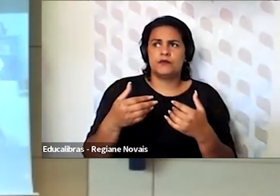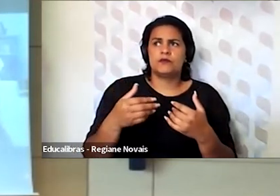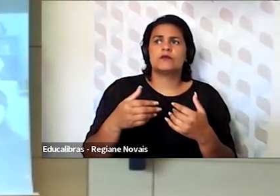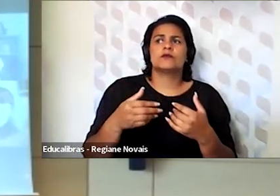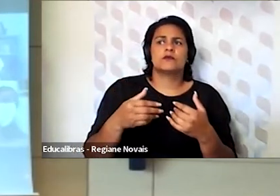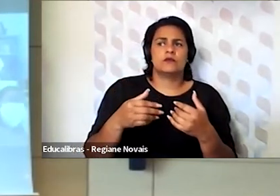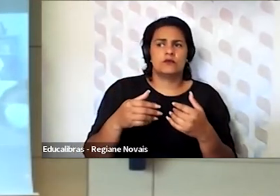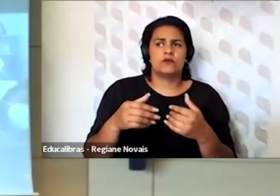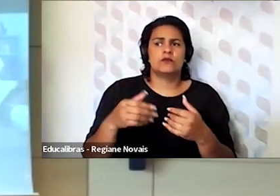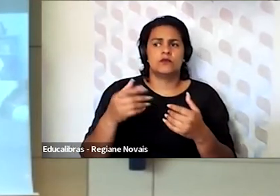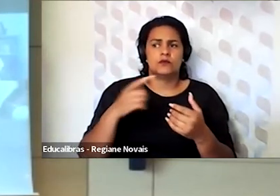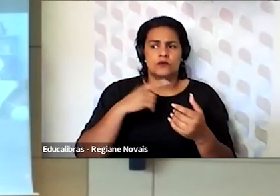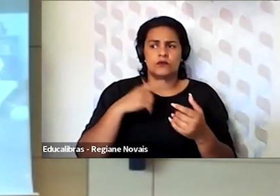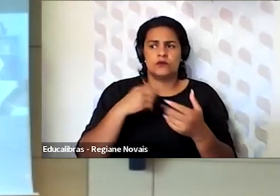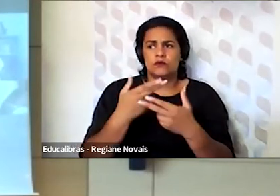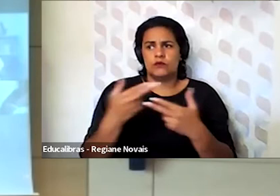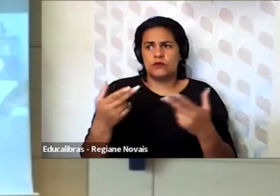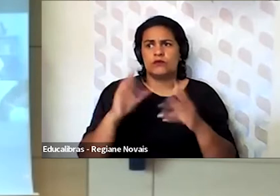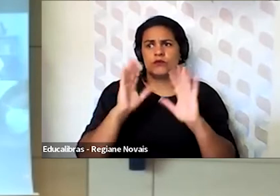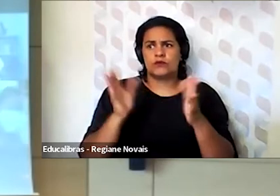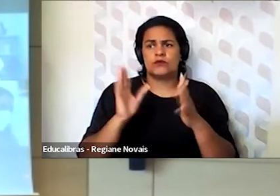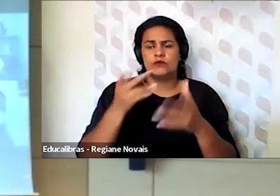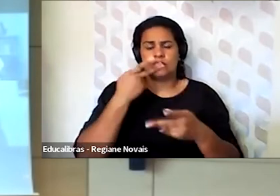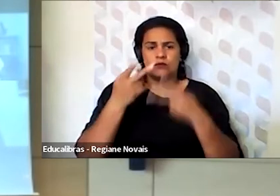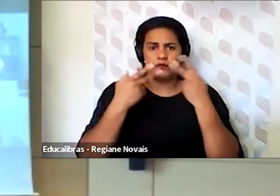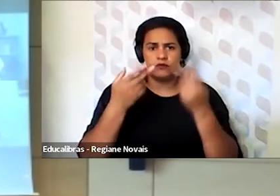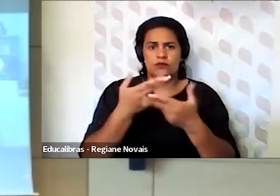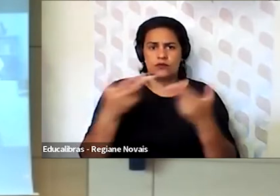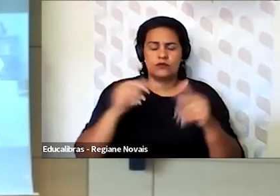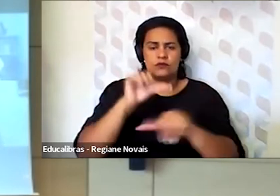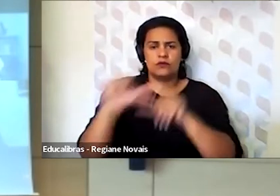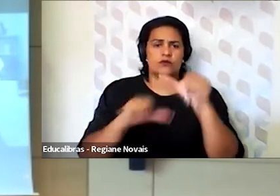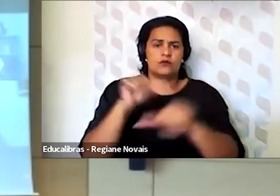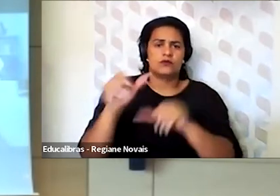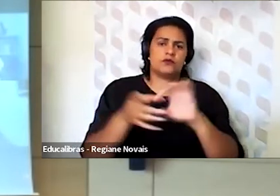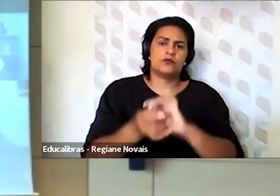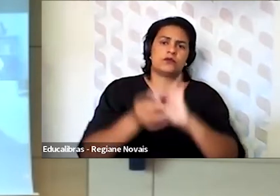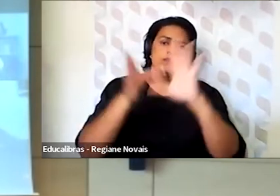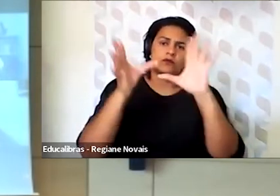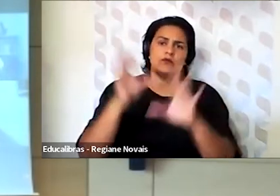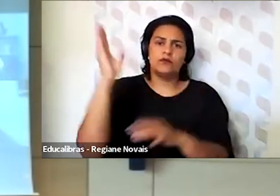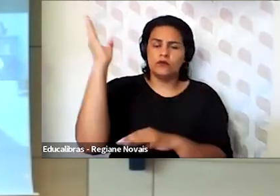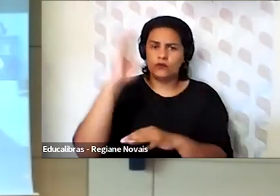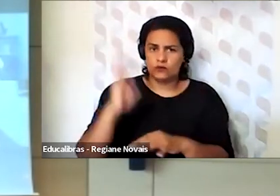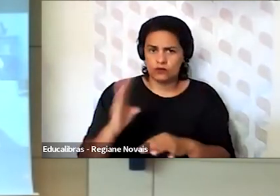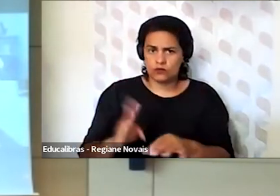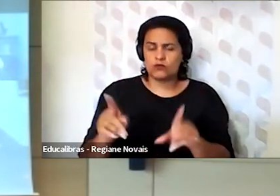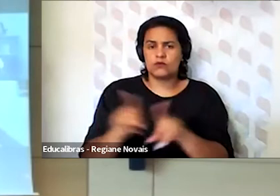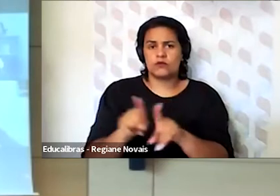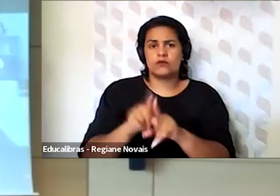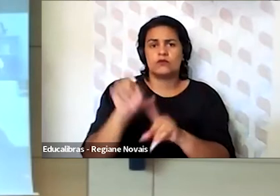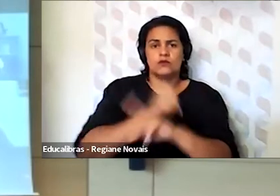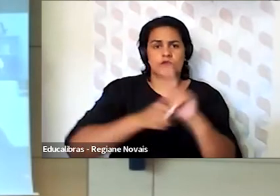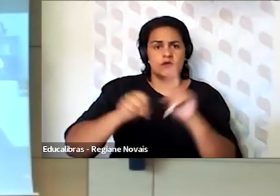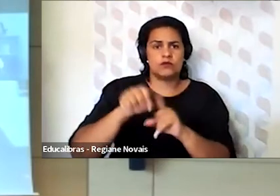apesar desta degradação, da erosão da democracia no Brasil, da vitalidade da sociedade civil em vários aspectos,